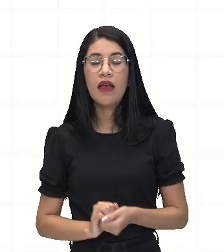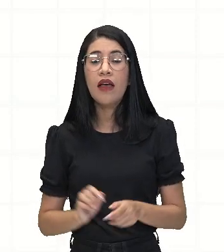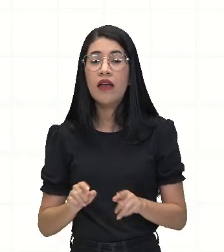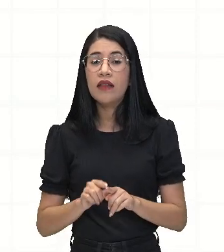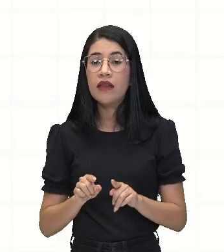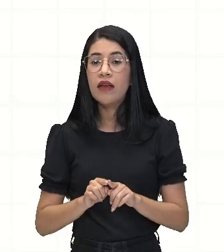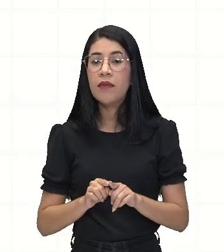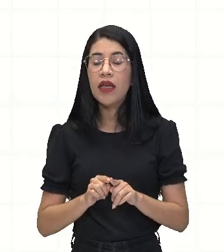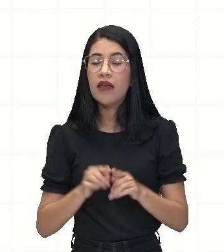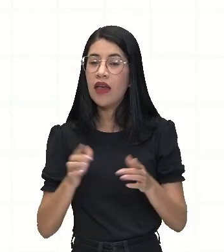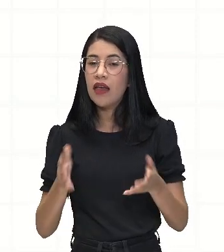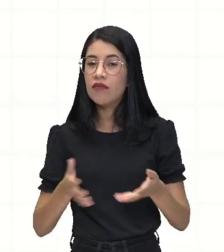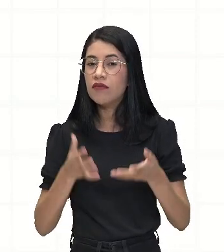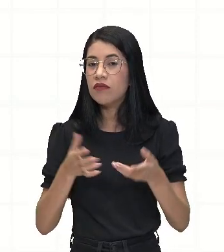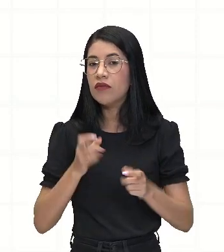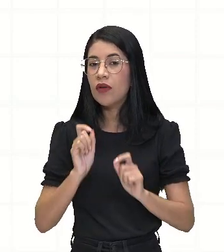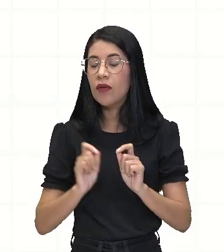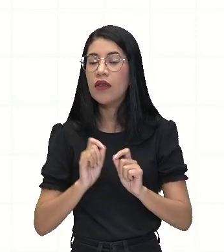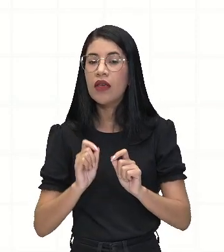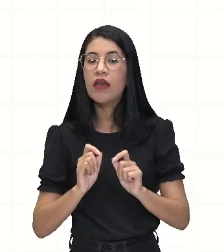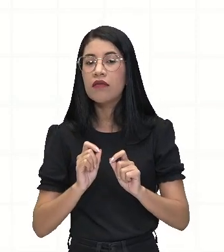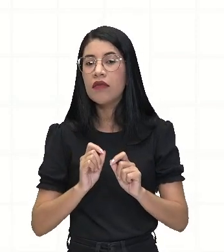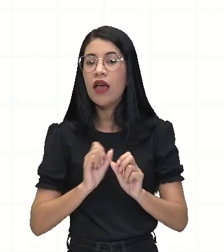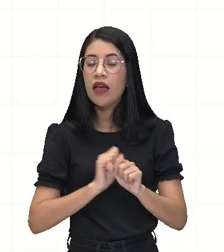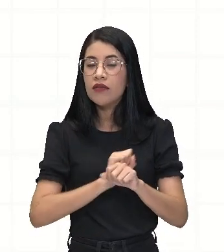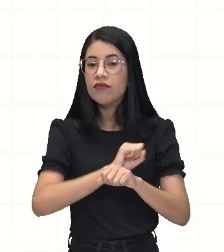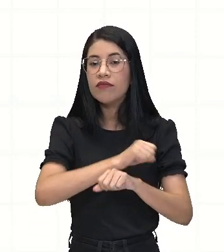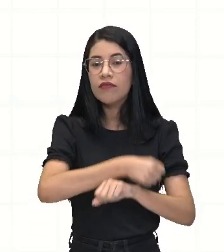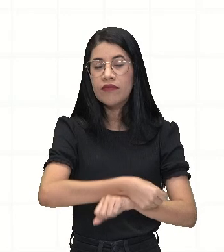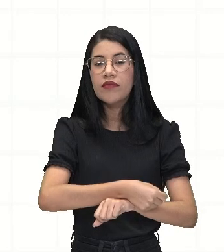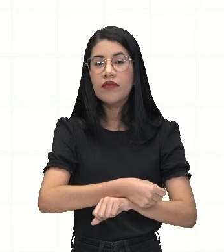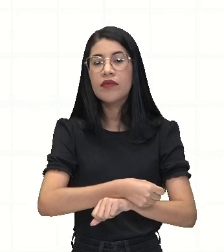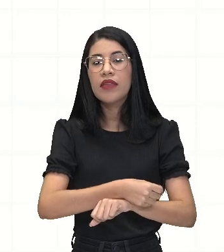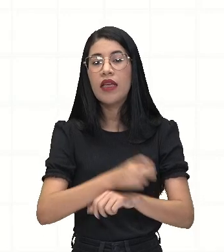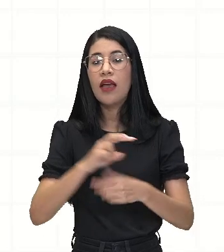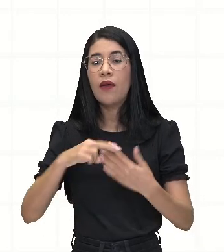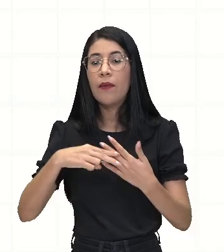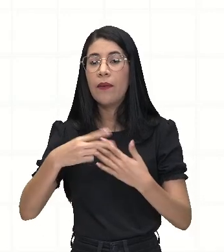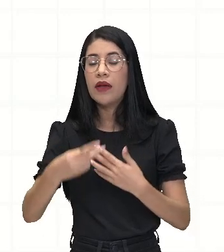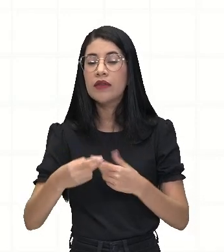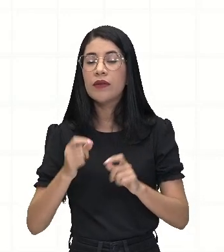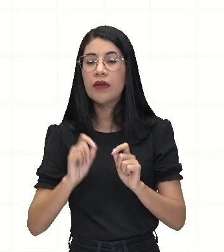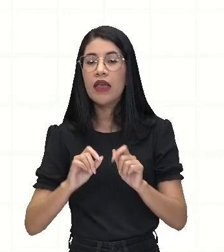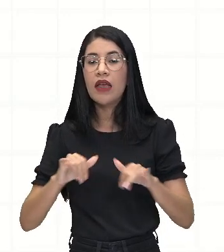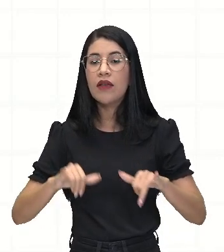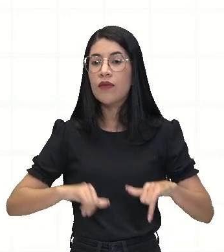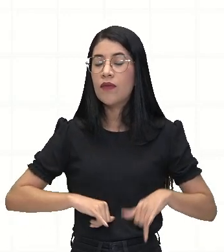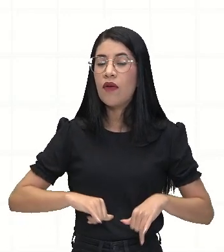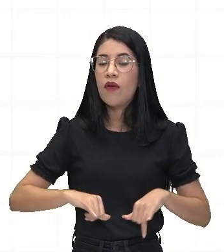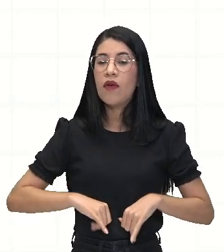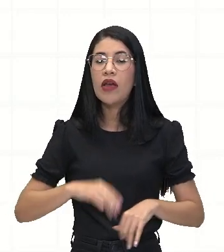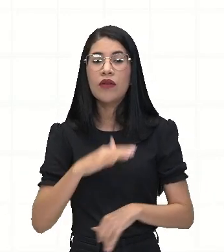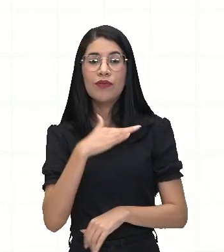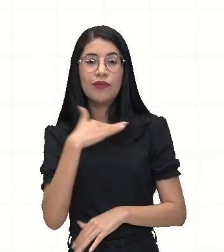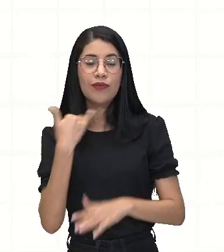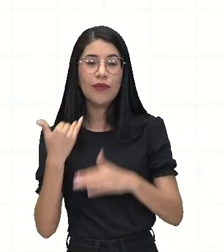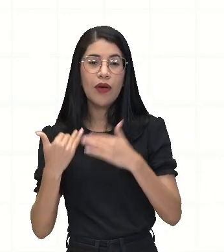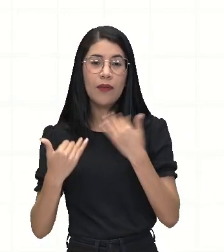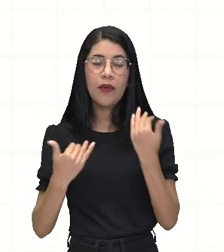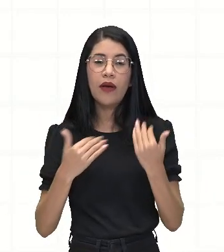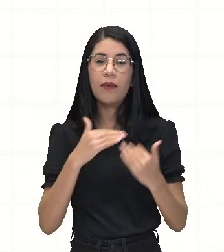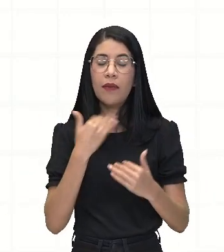foi impulsionada por qual atividade? Aqui a gente tem da escravidão, que causou morte, causou sofrimento